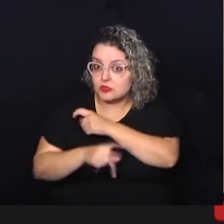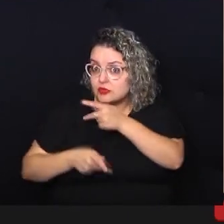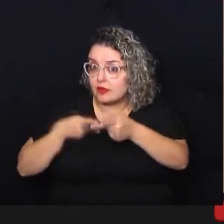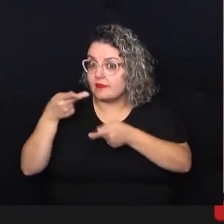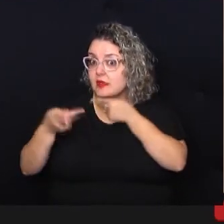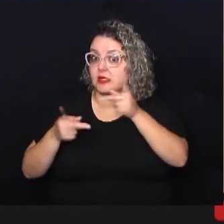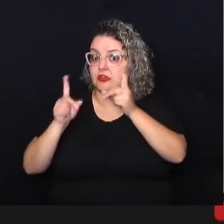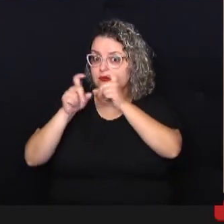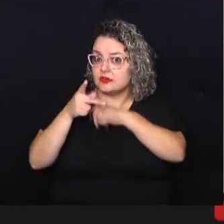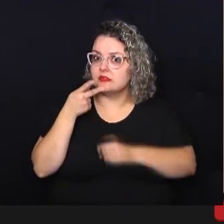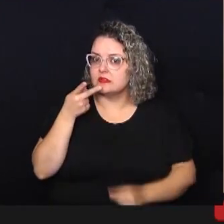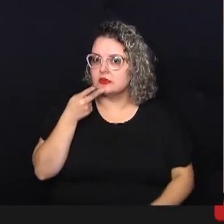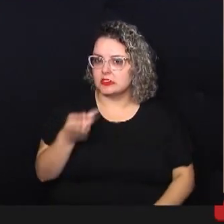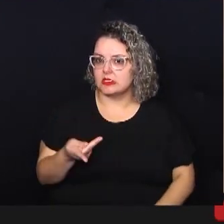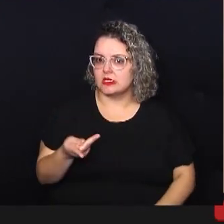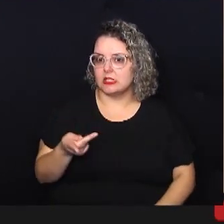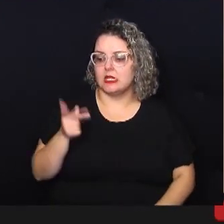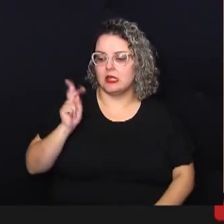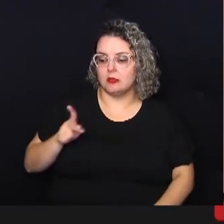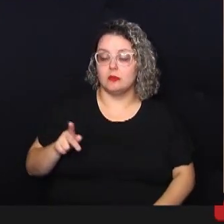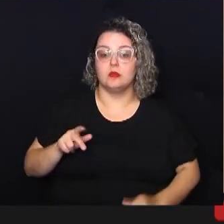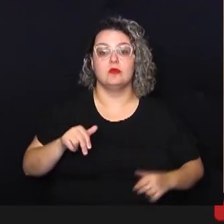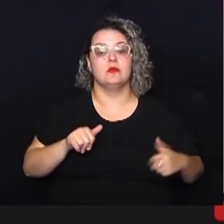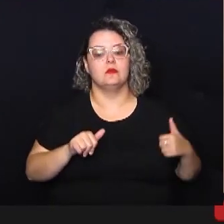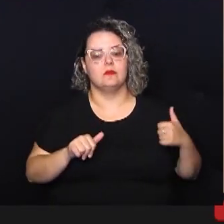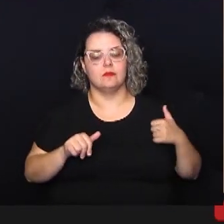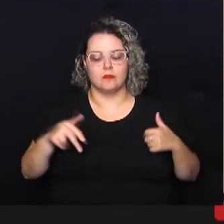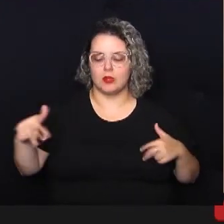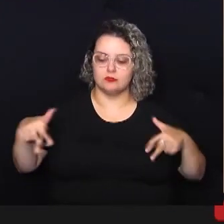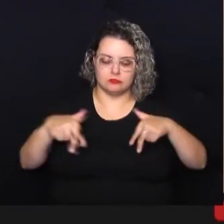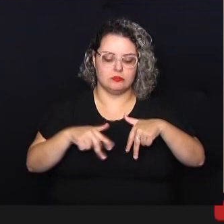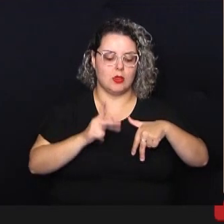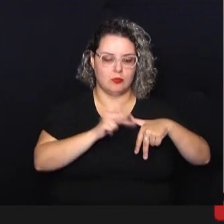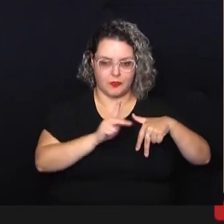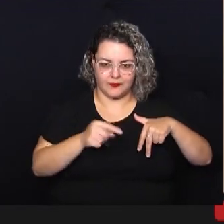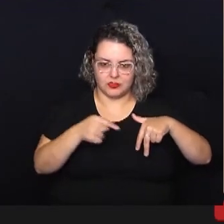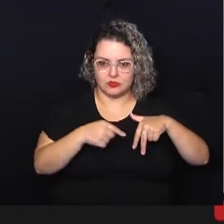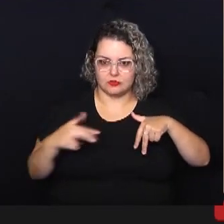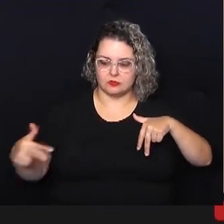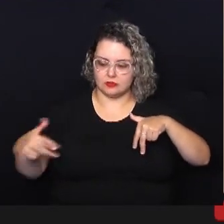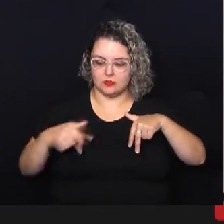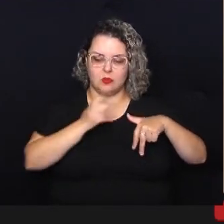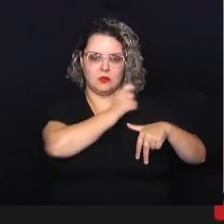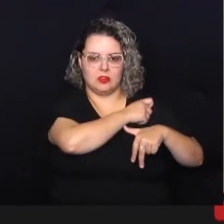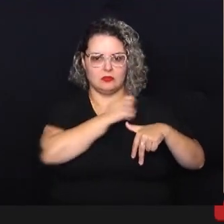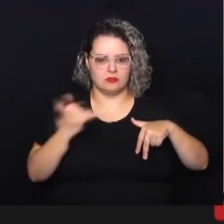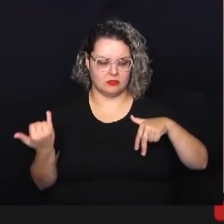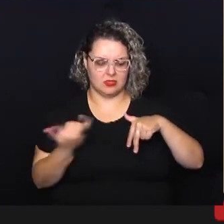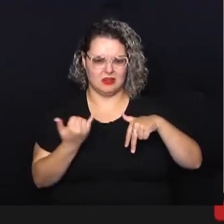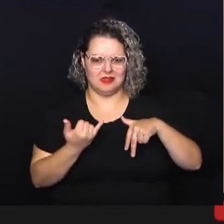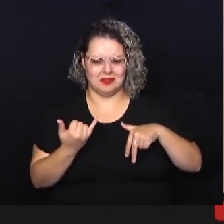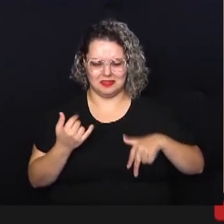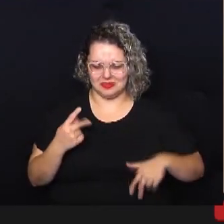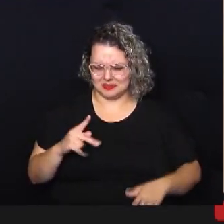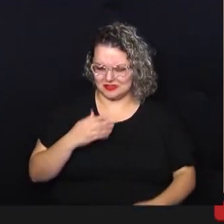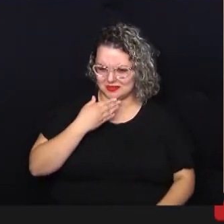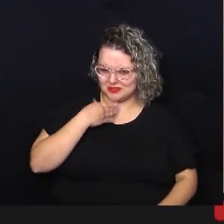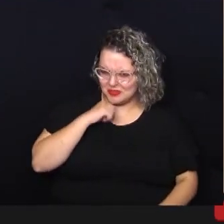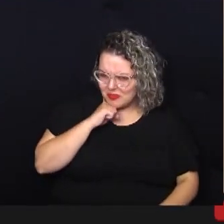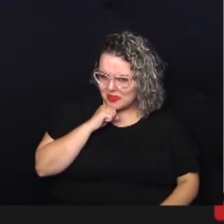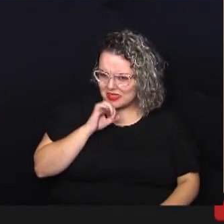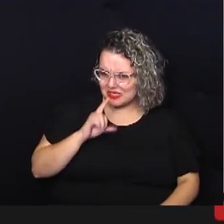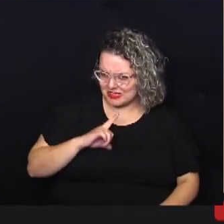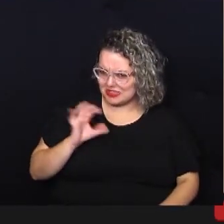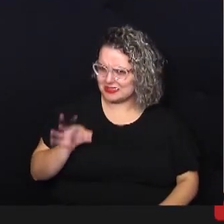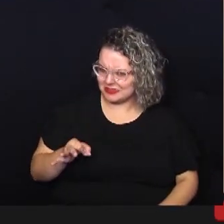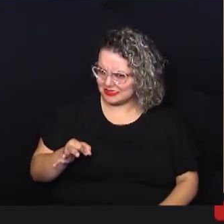que aconteceu. Aí ela vai para o professor e conta. E aí o professor fala: que? Seu pai? Imagina, tem certeza. Mas será que foi